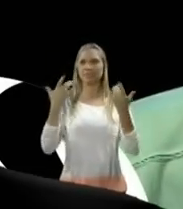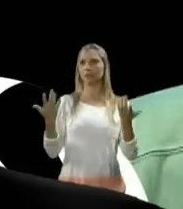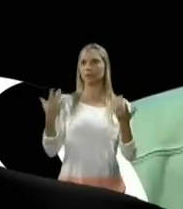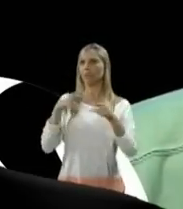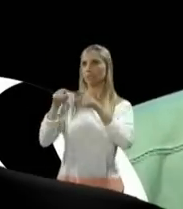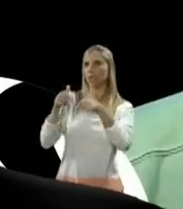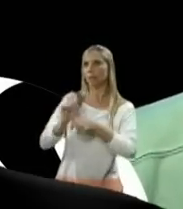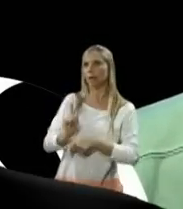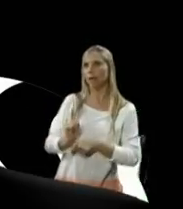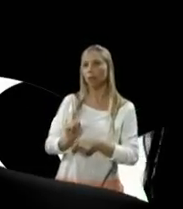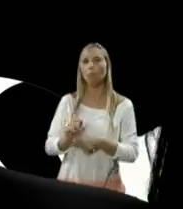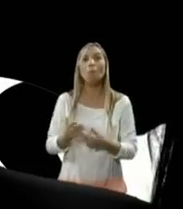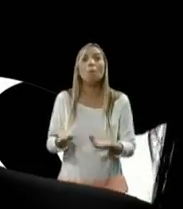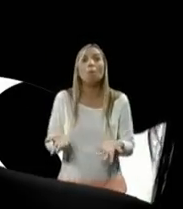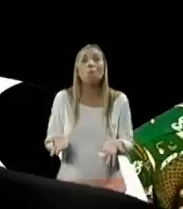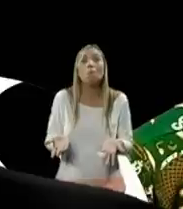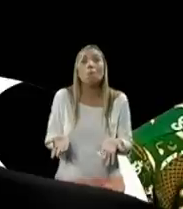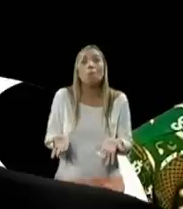você não trabalha, não?